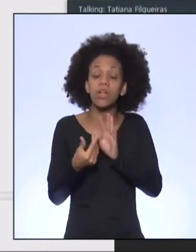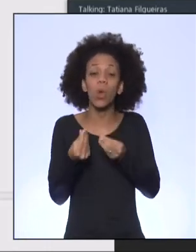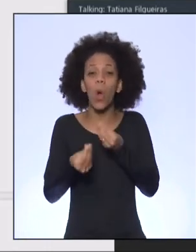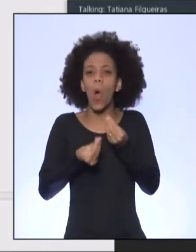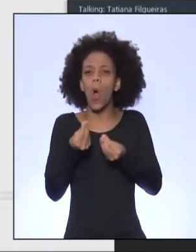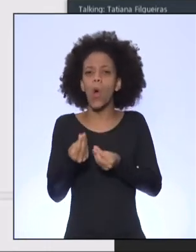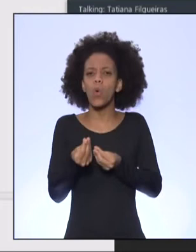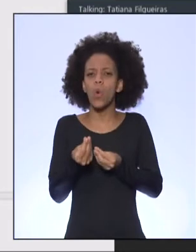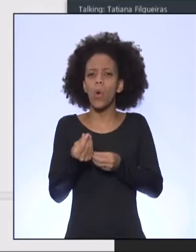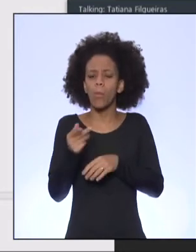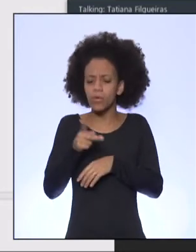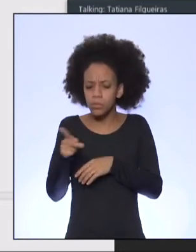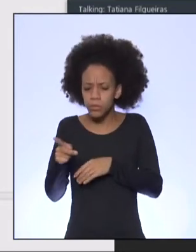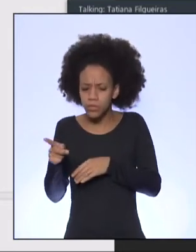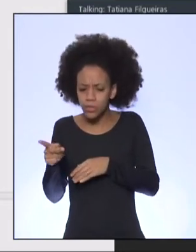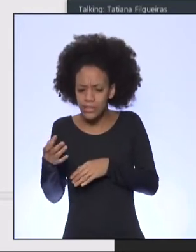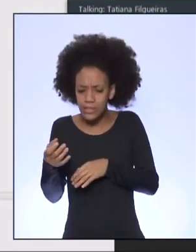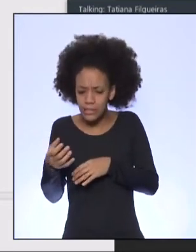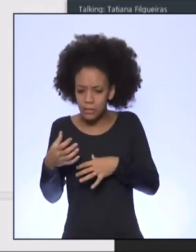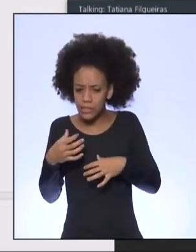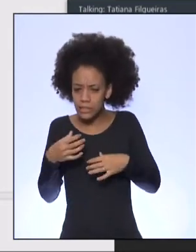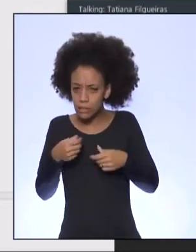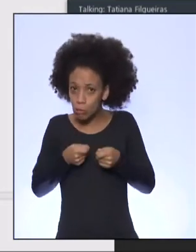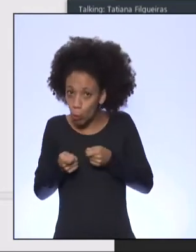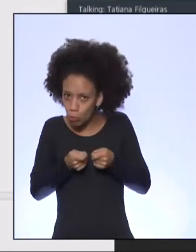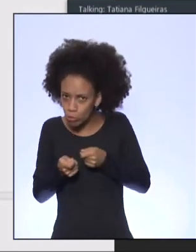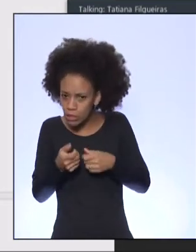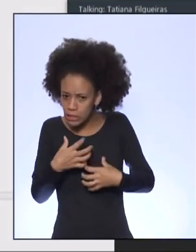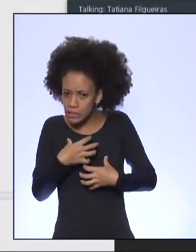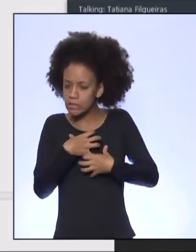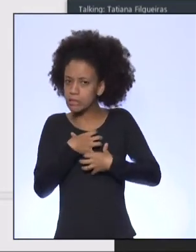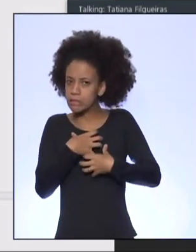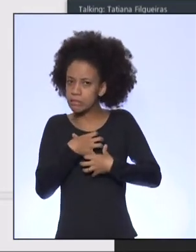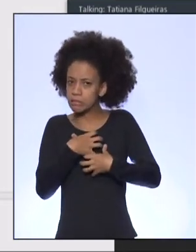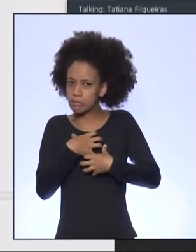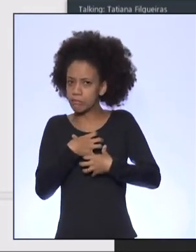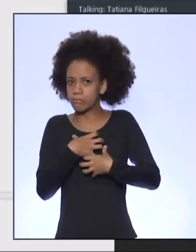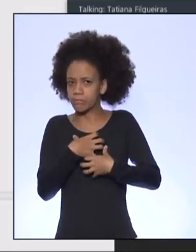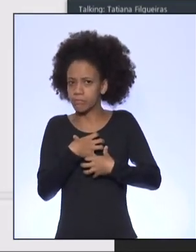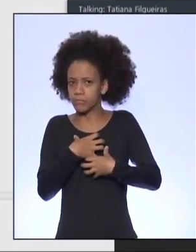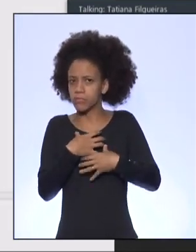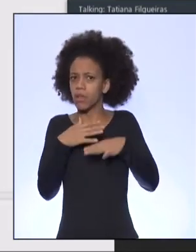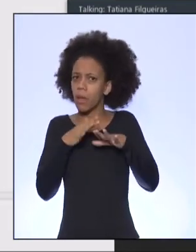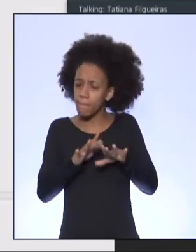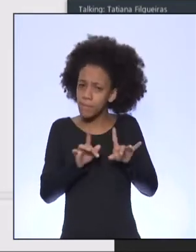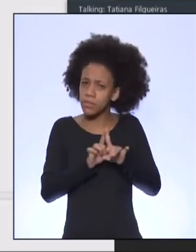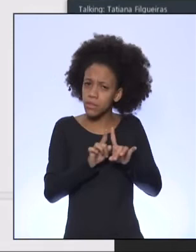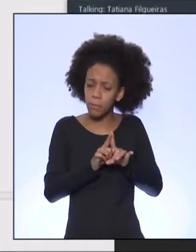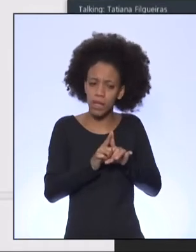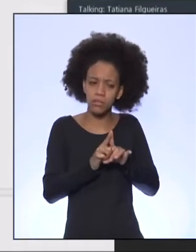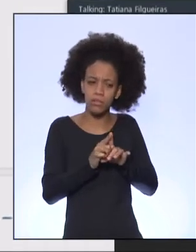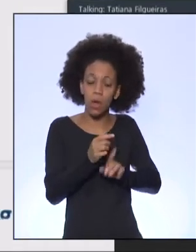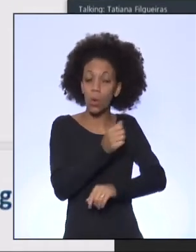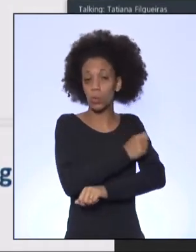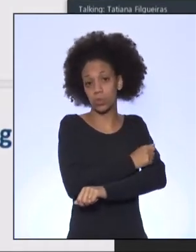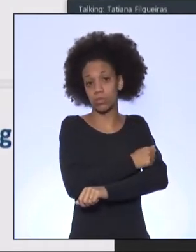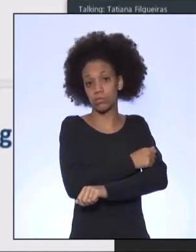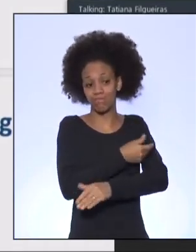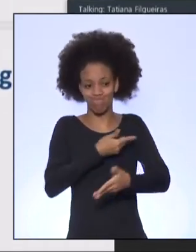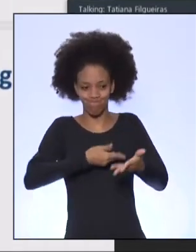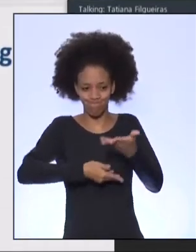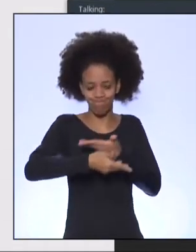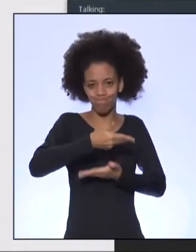têm demandado apoio socioemocional, não só para si próprios, mas também para os seus alunos. Então, esse é o